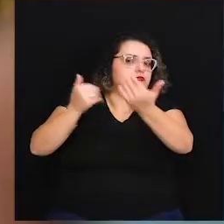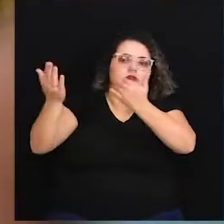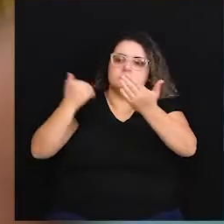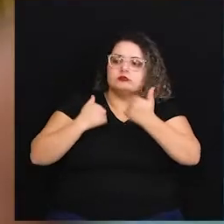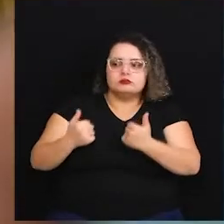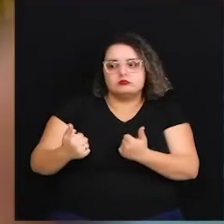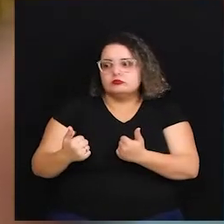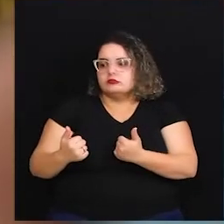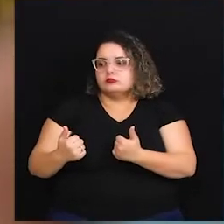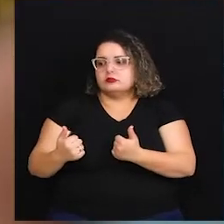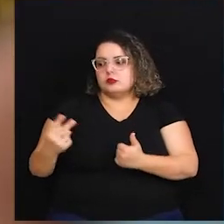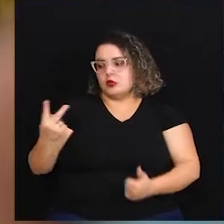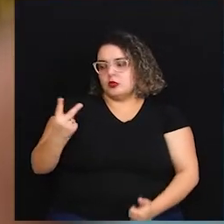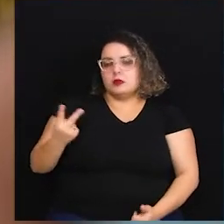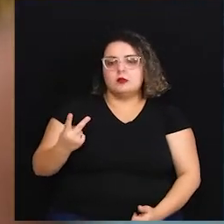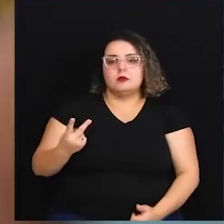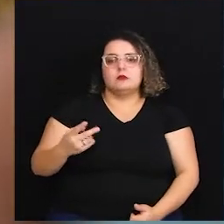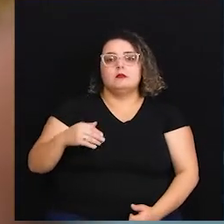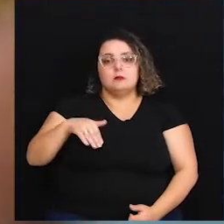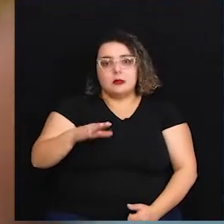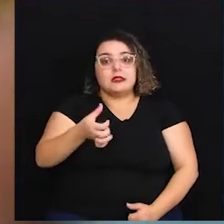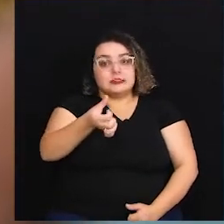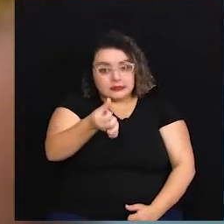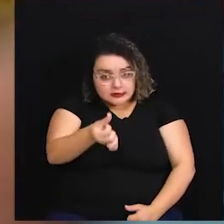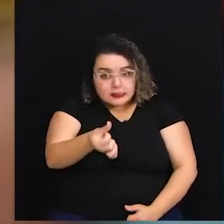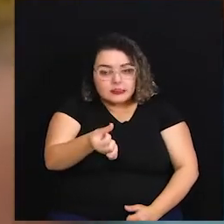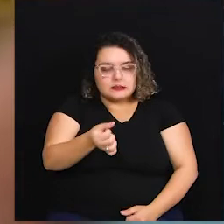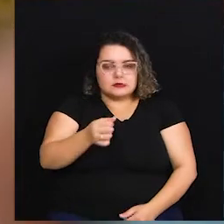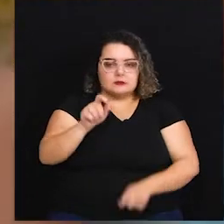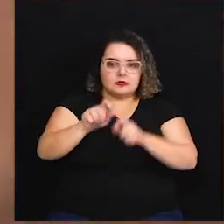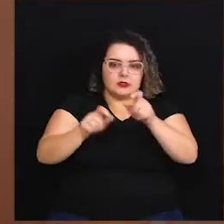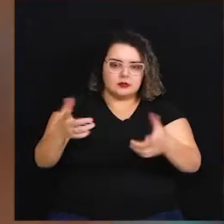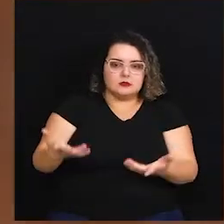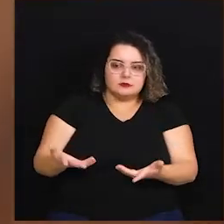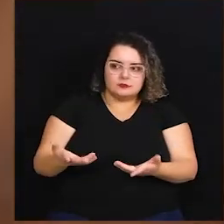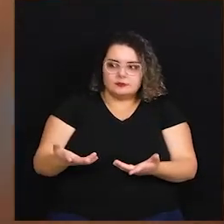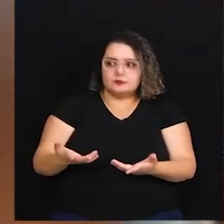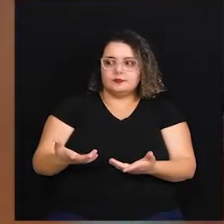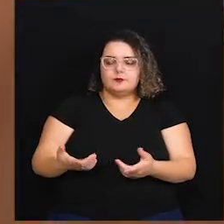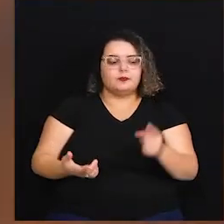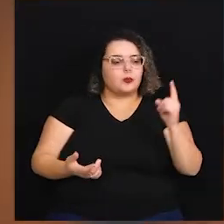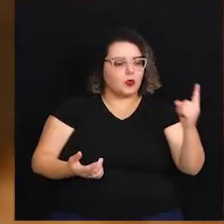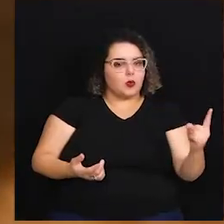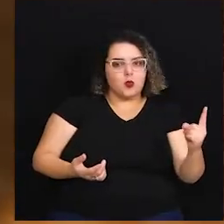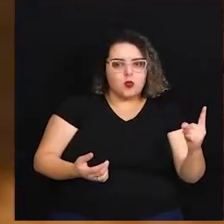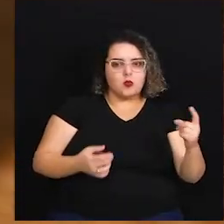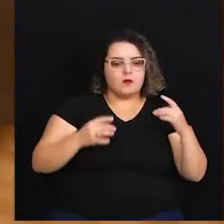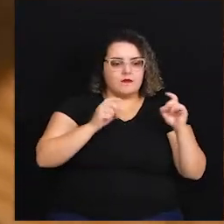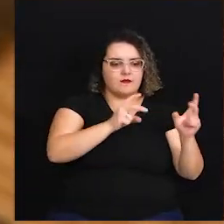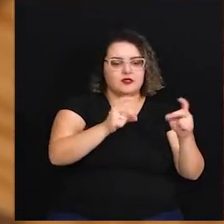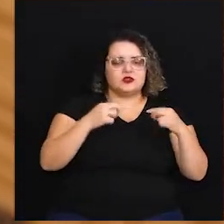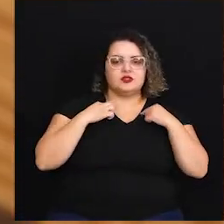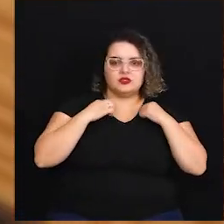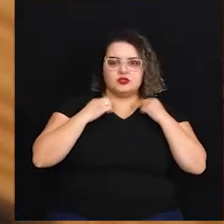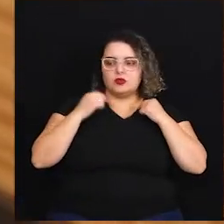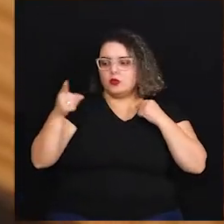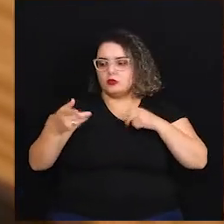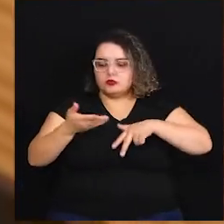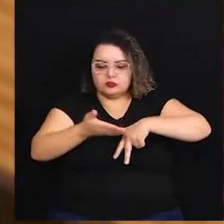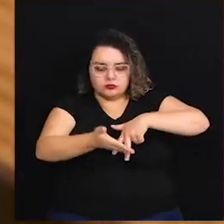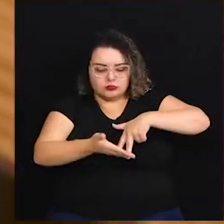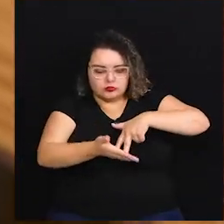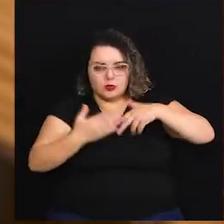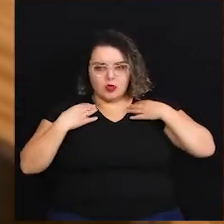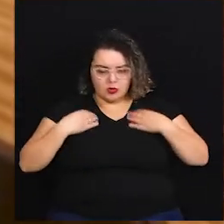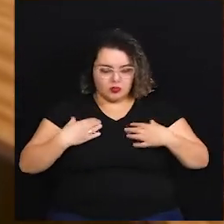lá, o pessoal veio, nós estávamos em 2, chamei mais 6 pessoas e aí ficou. Um ficava nas camisetas, o outro